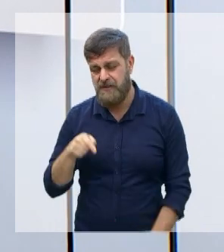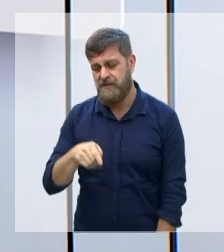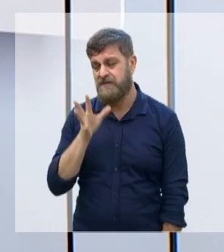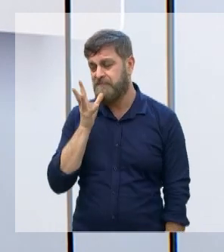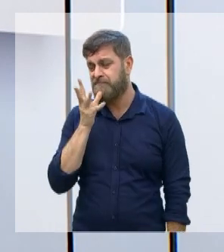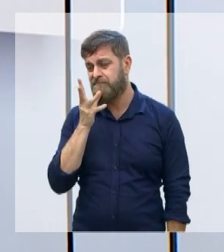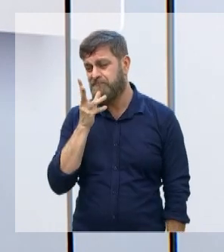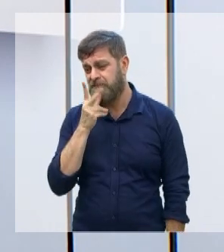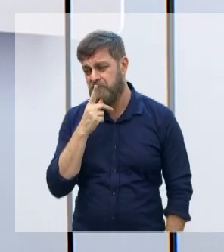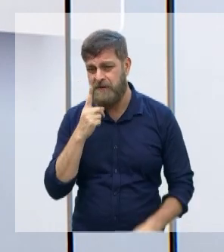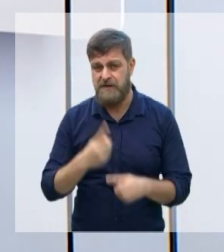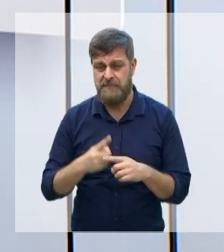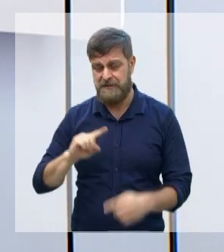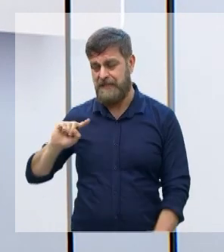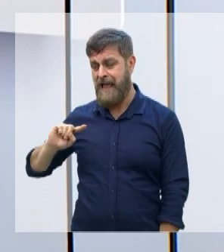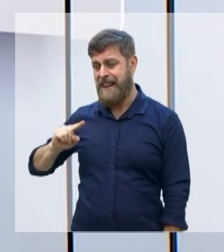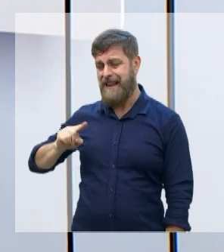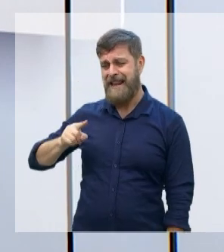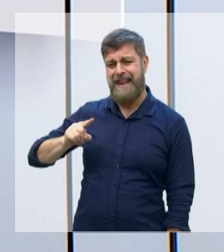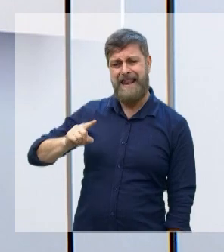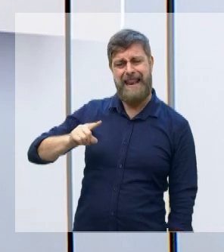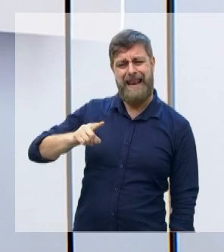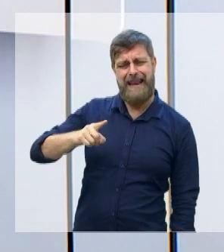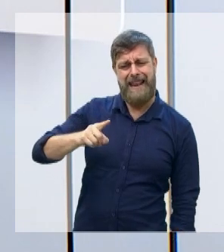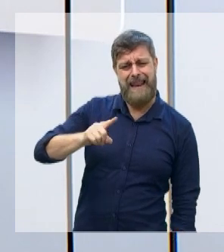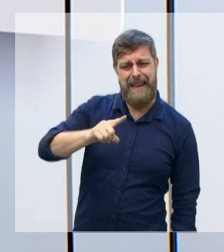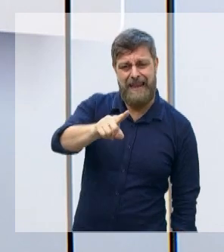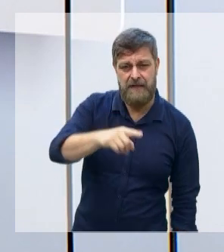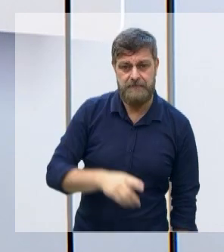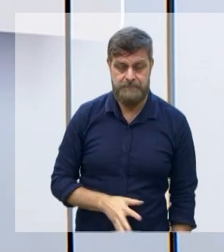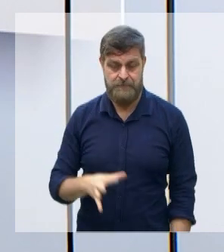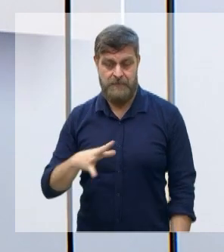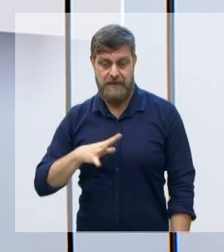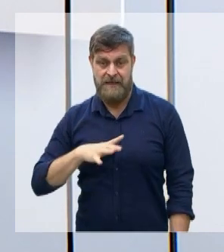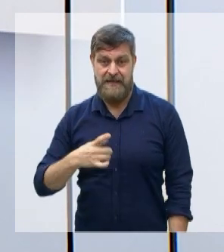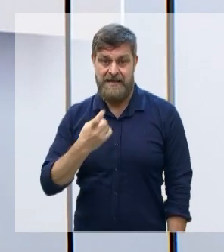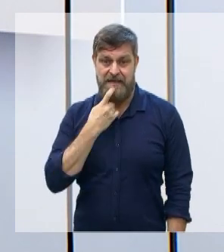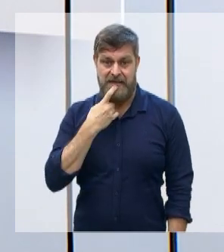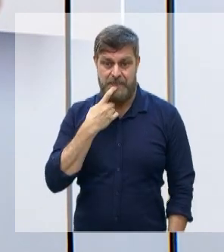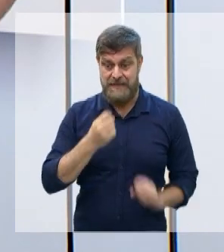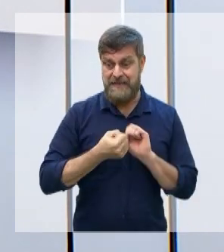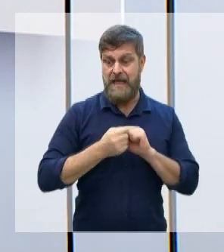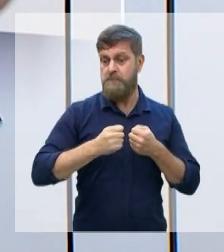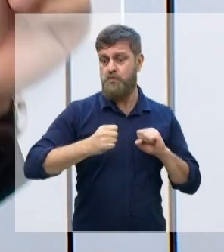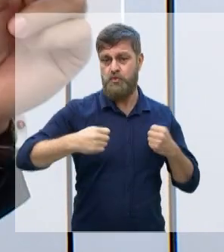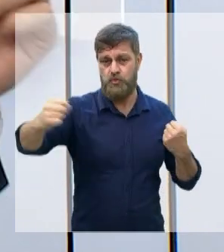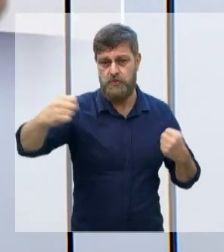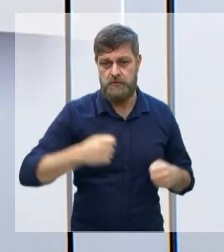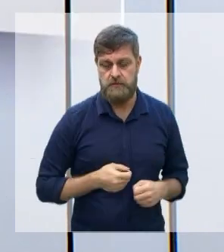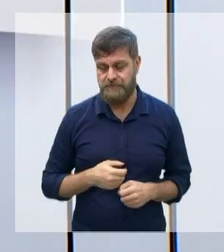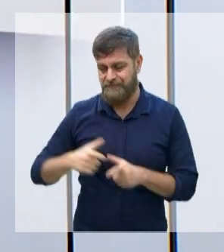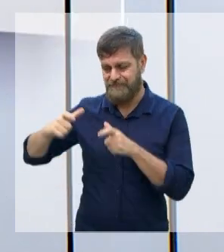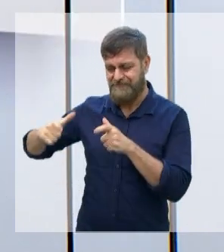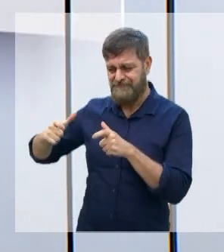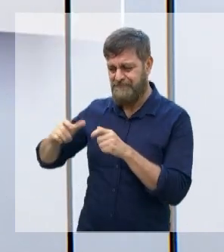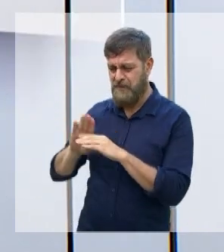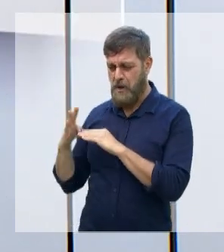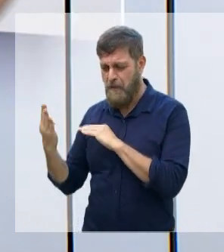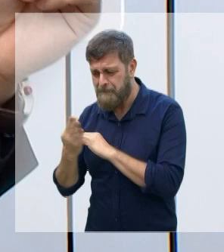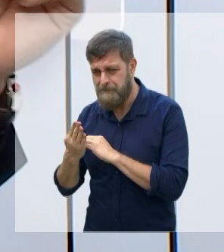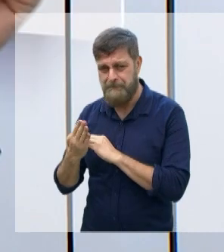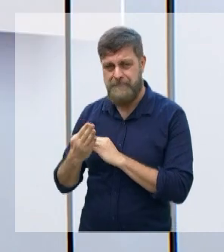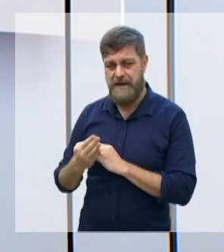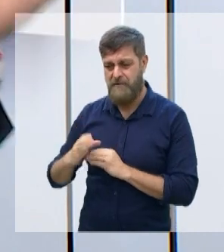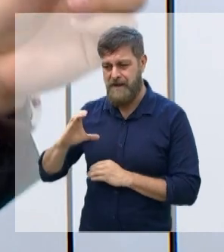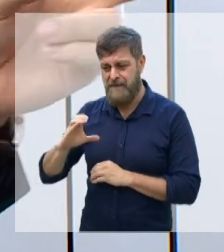até por conta da distância muito longa né fala que a cidade é muito espraiada é pra quem tá podendo vida nova então num campina